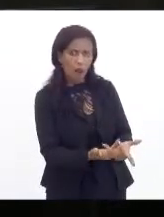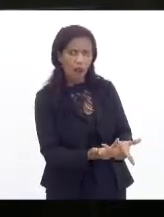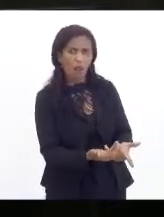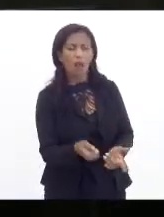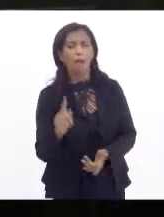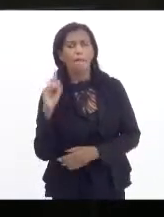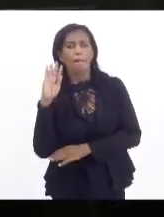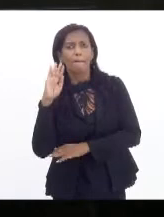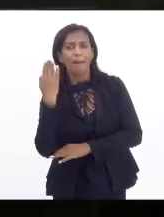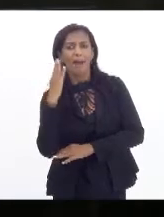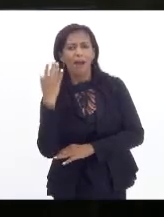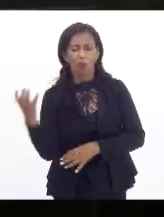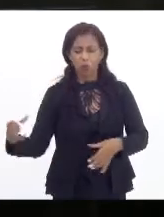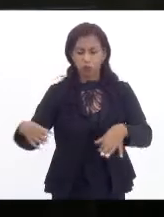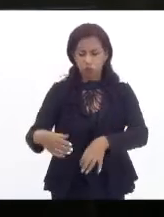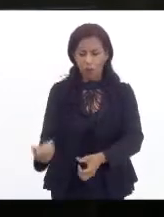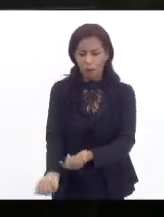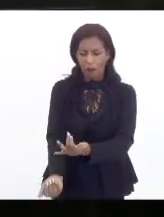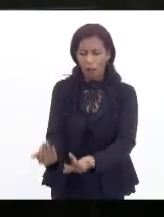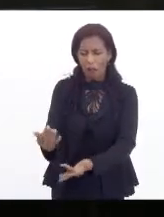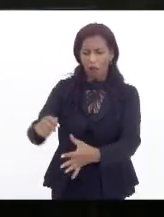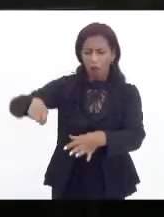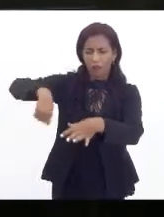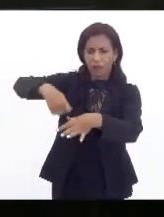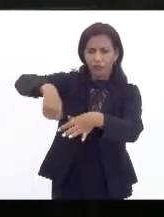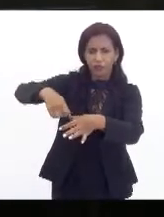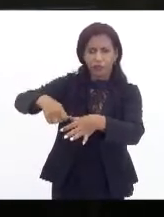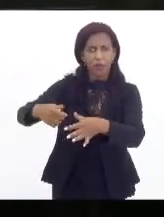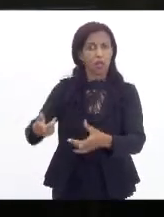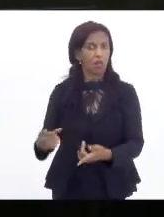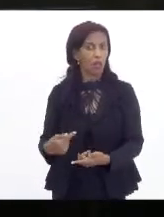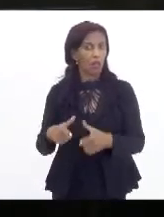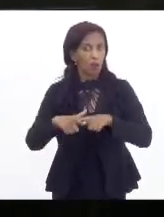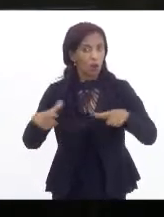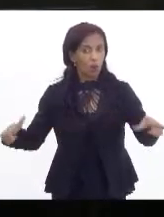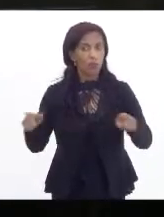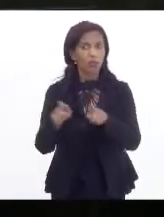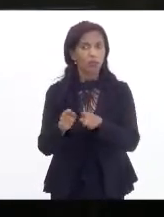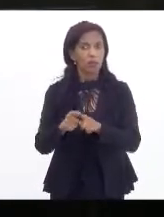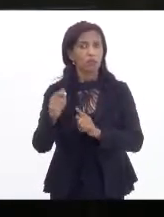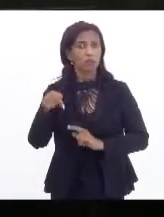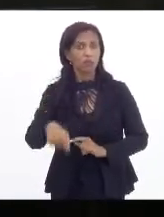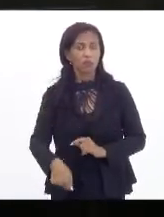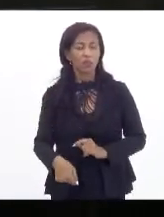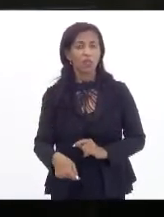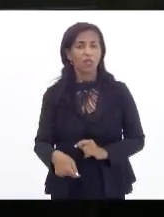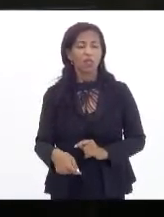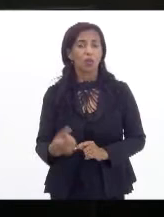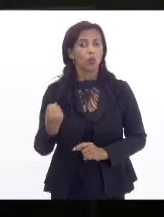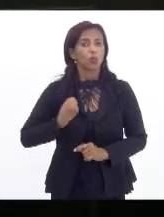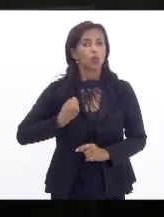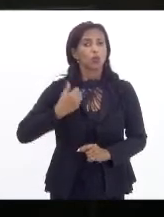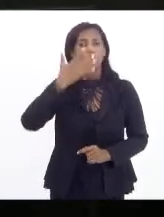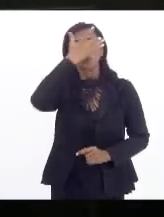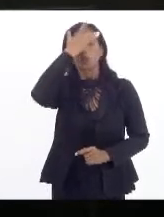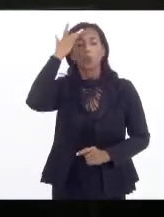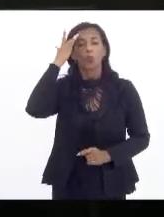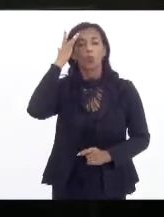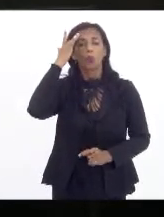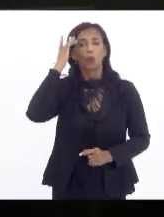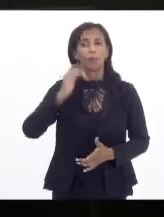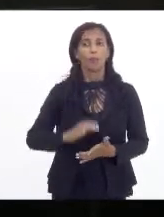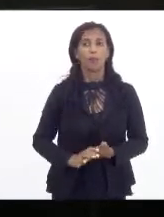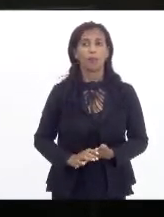com fogão a lenha. Aumentou muito, inclusive, eu já disse isso aqui no passado, os indicadores